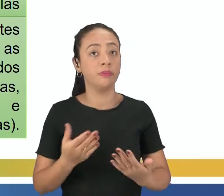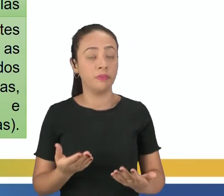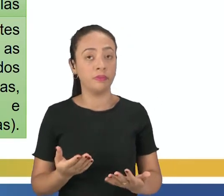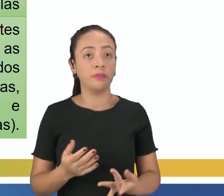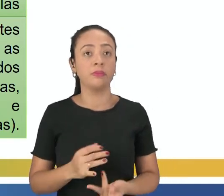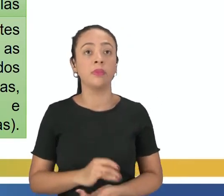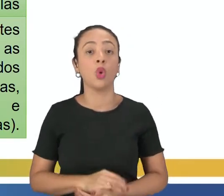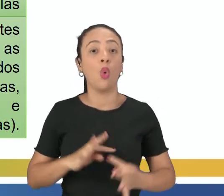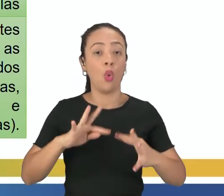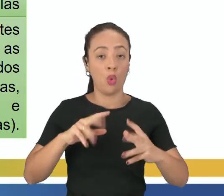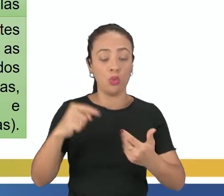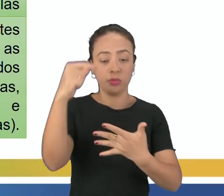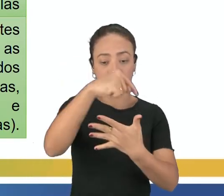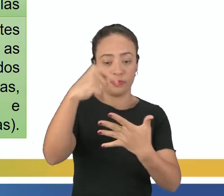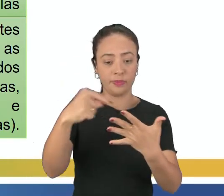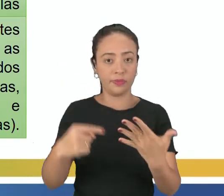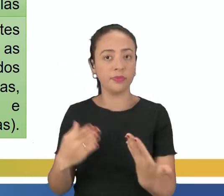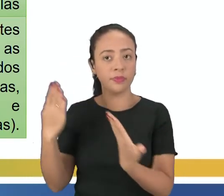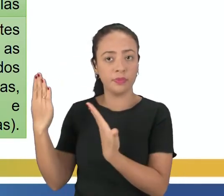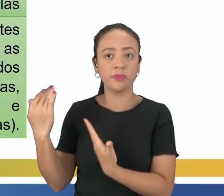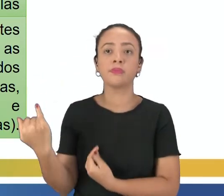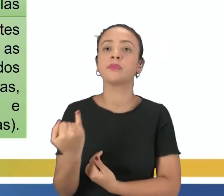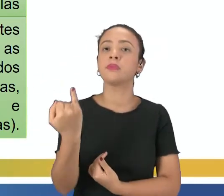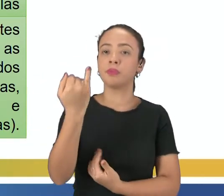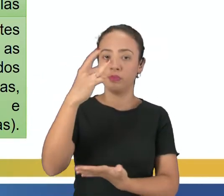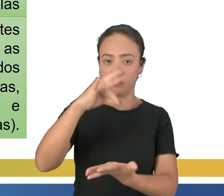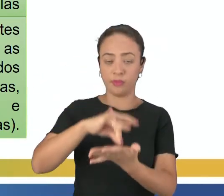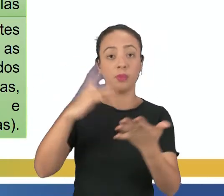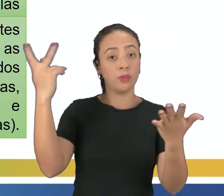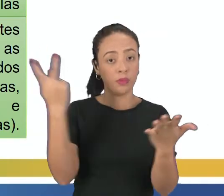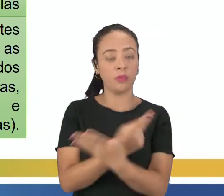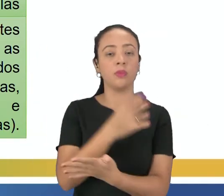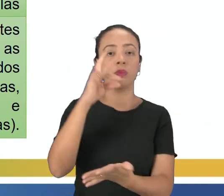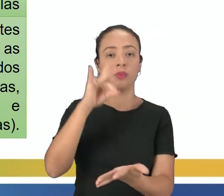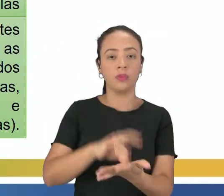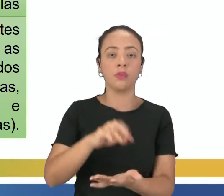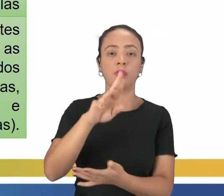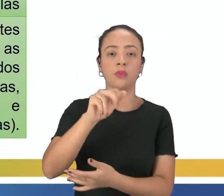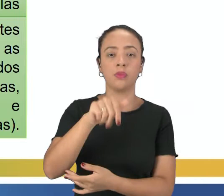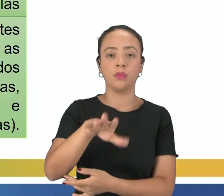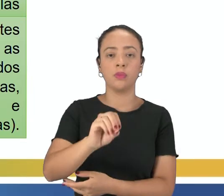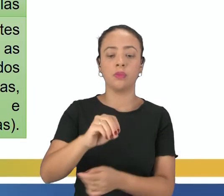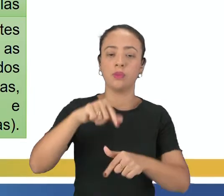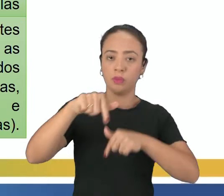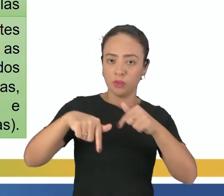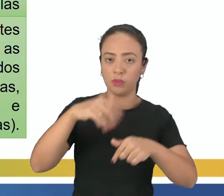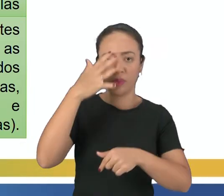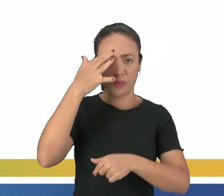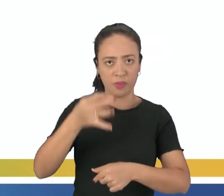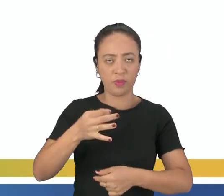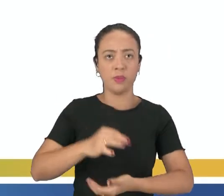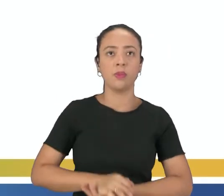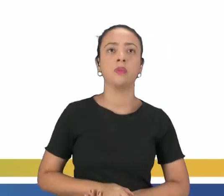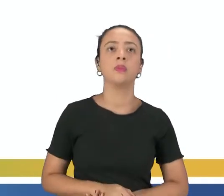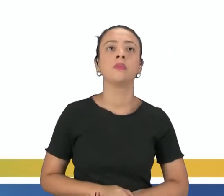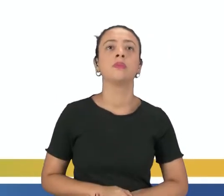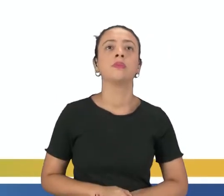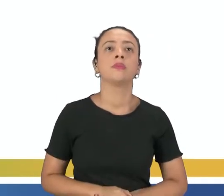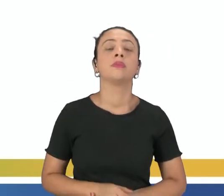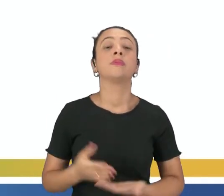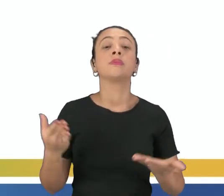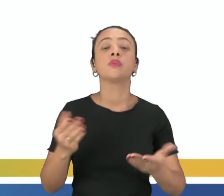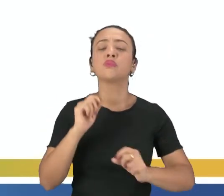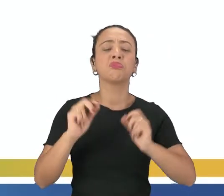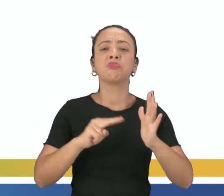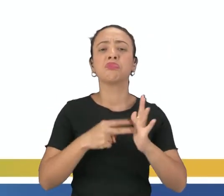esses fatores são importantes para que ocorra uma reação química, ok? Então, vamos